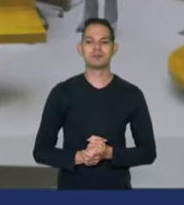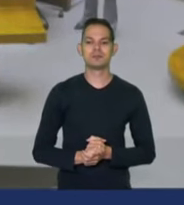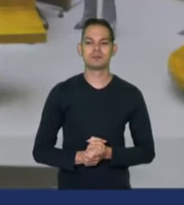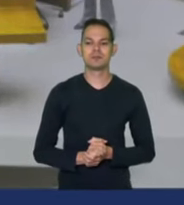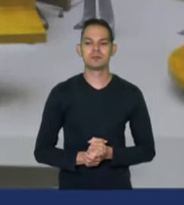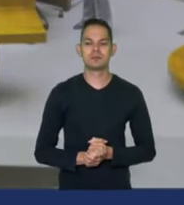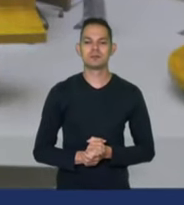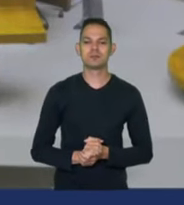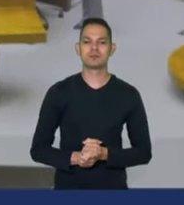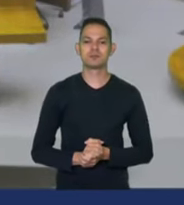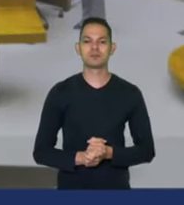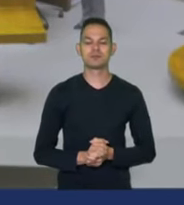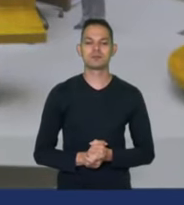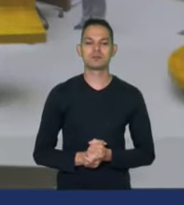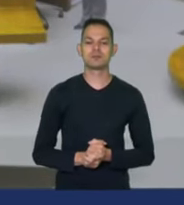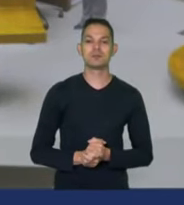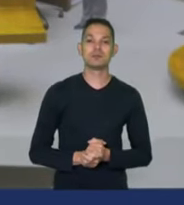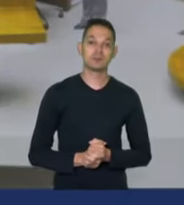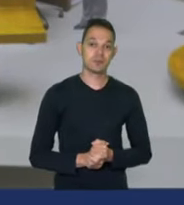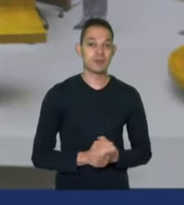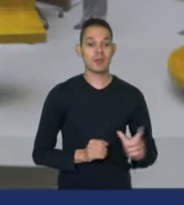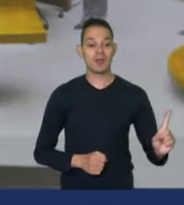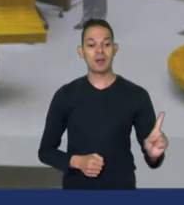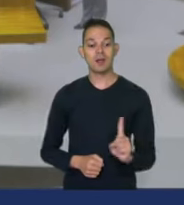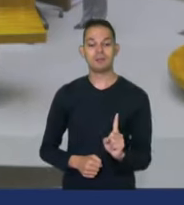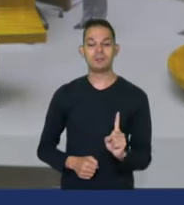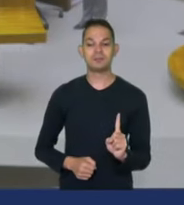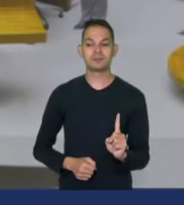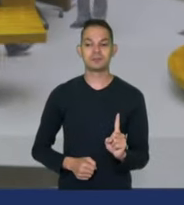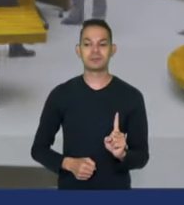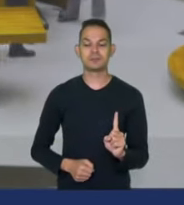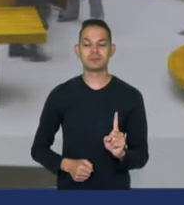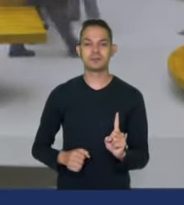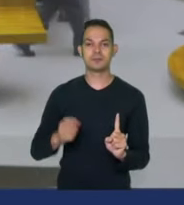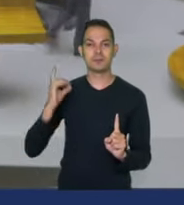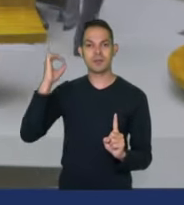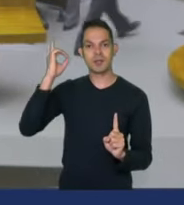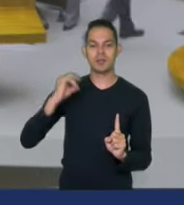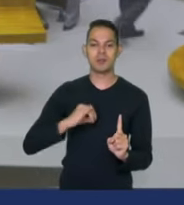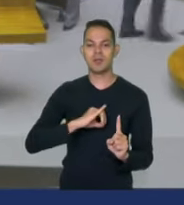Opa. Vamos ouvir agora, agradecer ao deputado José Hildo